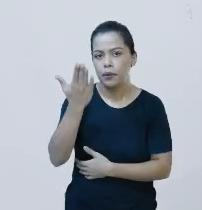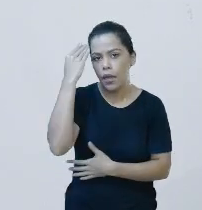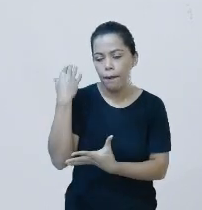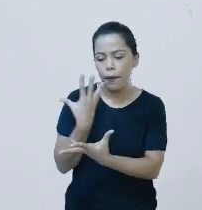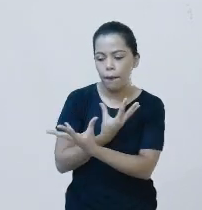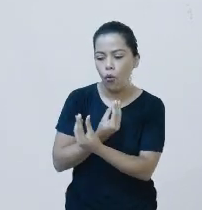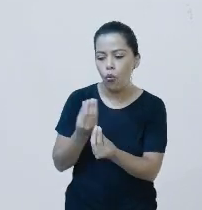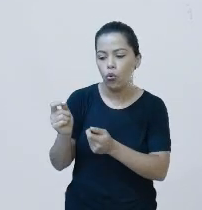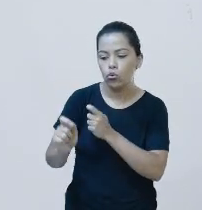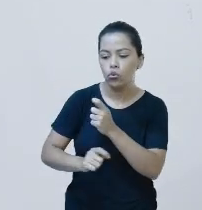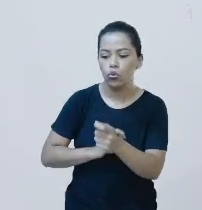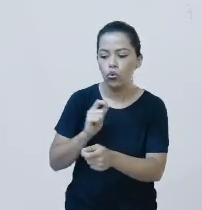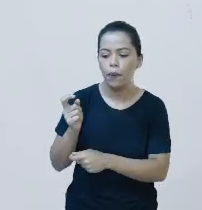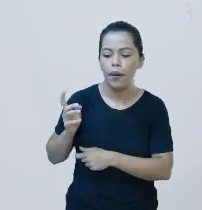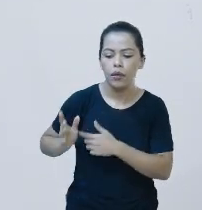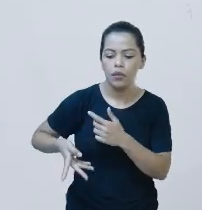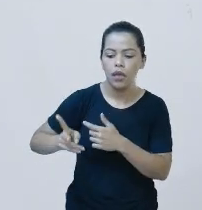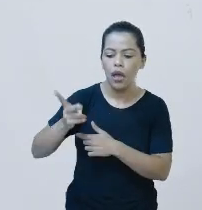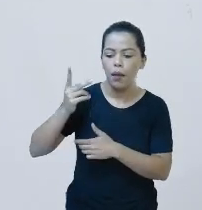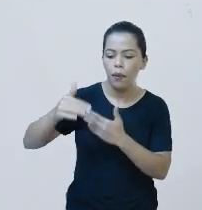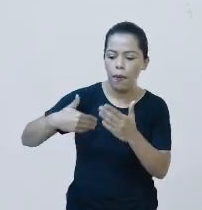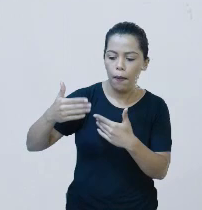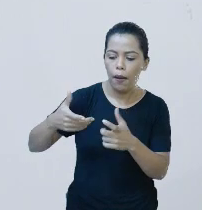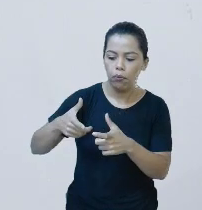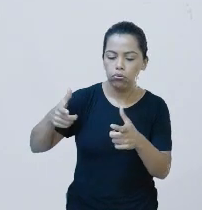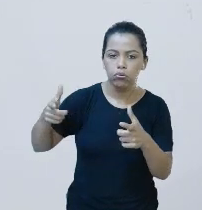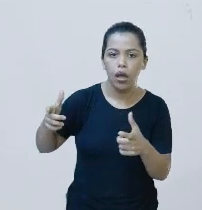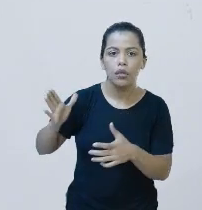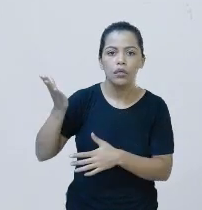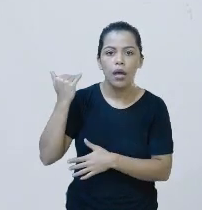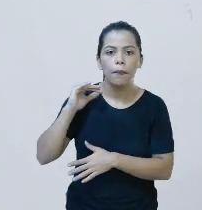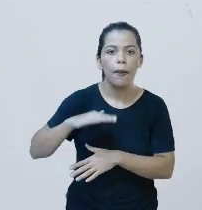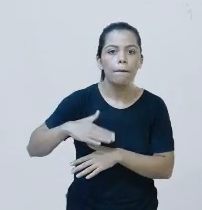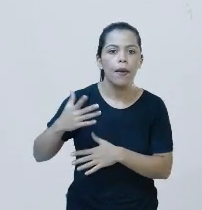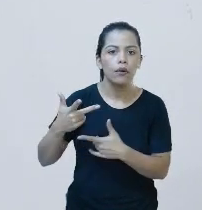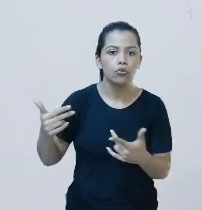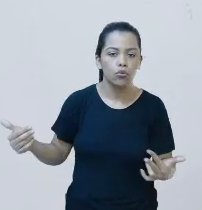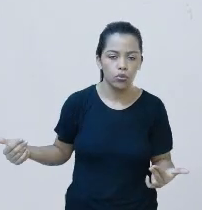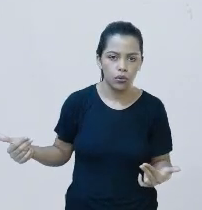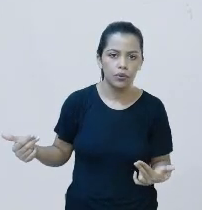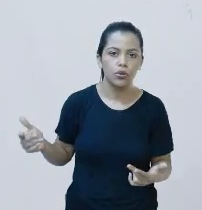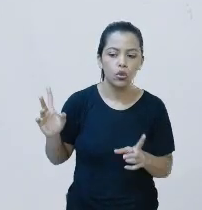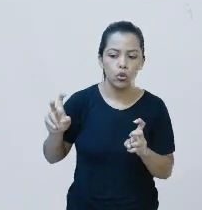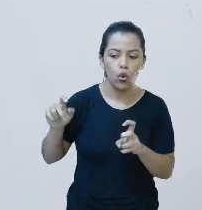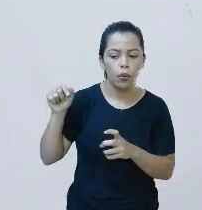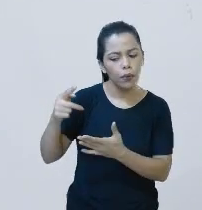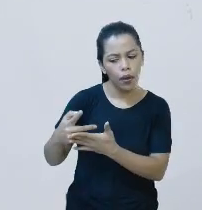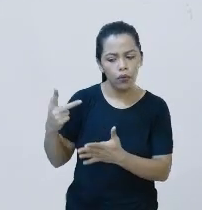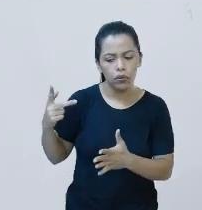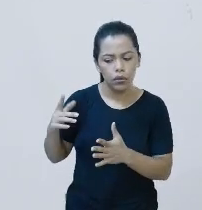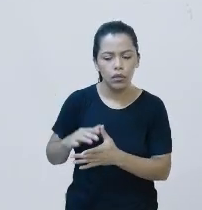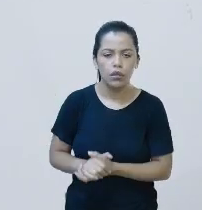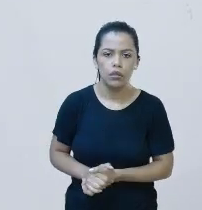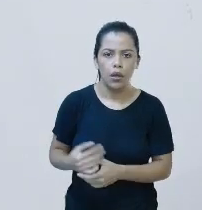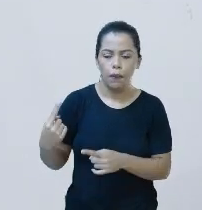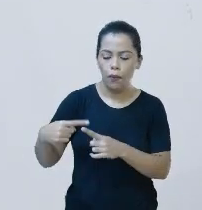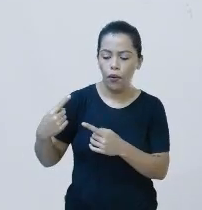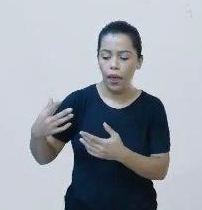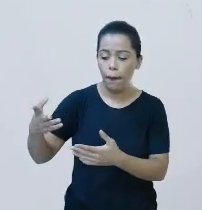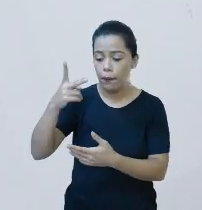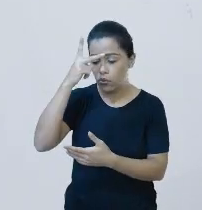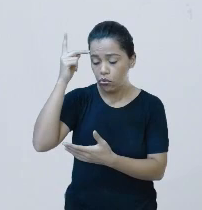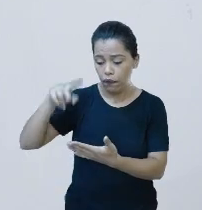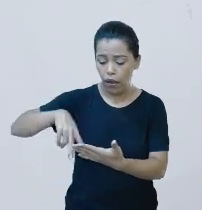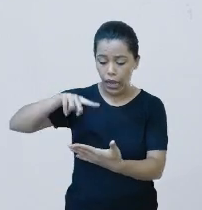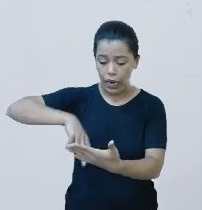aprofundar para que cada vez mais os seus telespectadores, os seus leitores, eles realmente estejam apropriados de